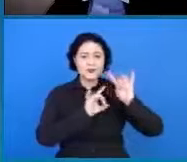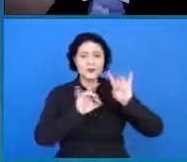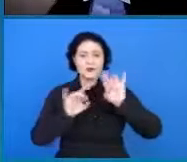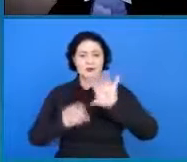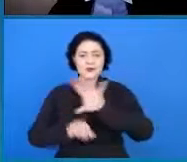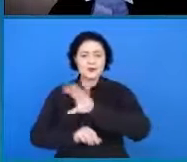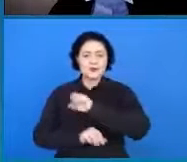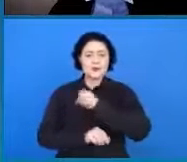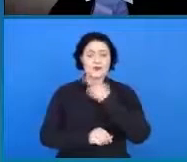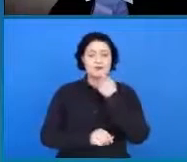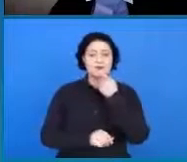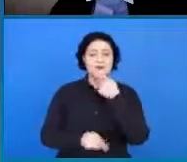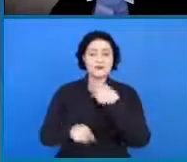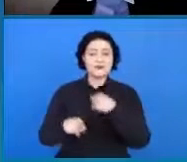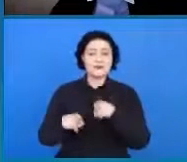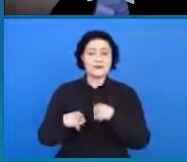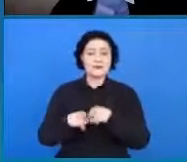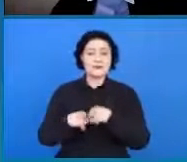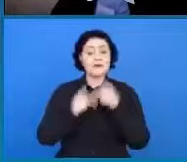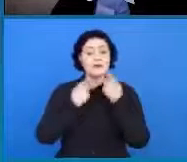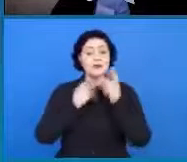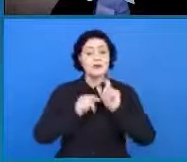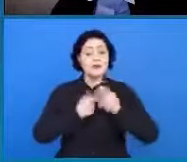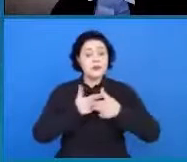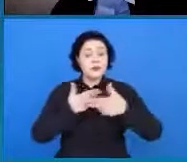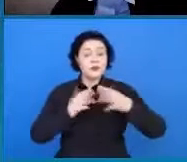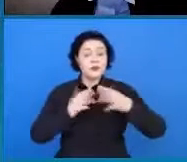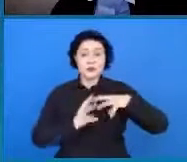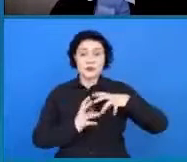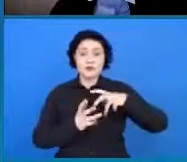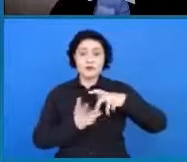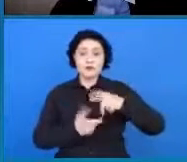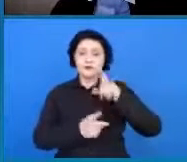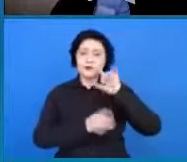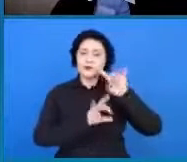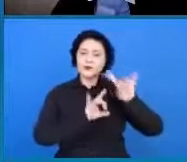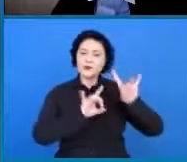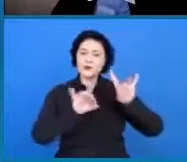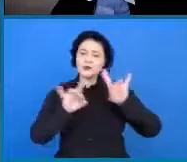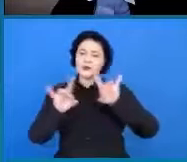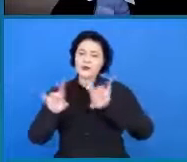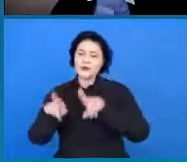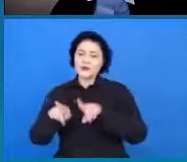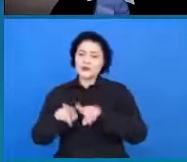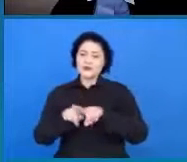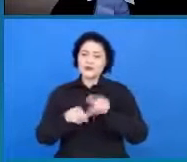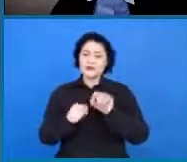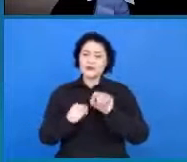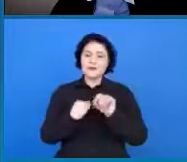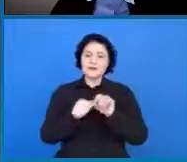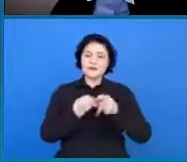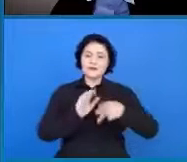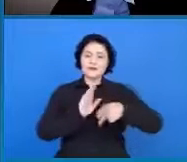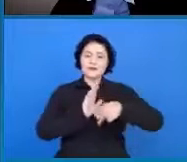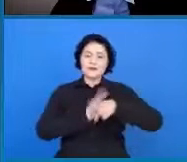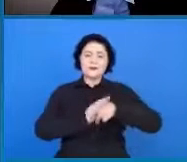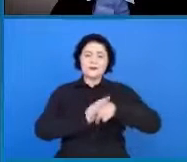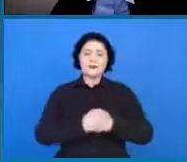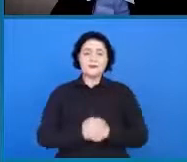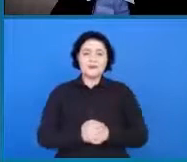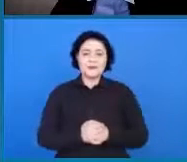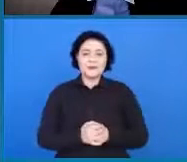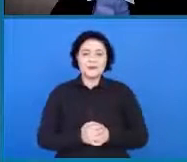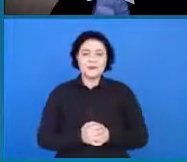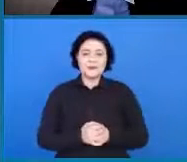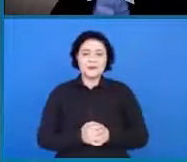amor de compaixão que falassem das coisas do mundo do dia-a-dia dos que-fazeres de todos nós